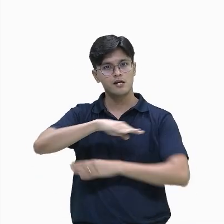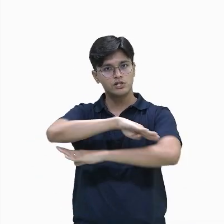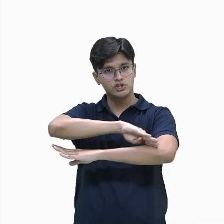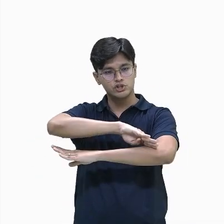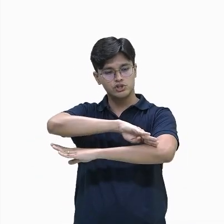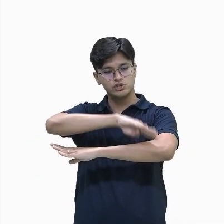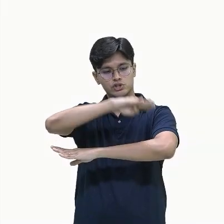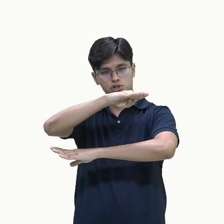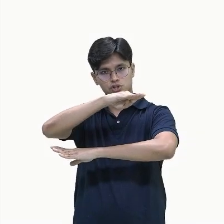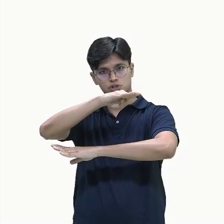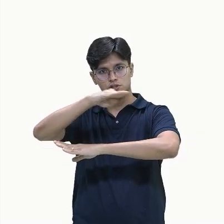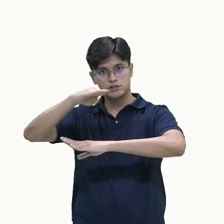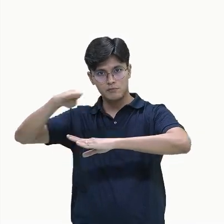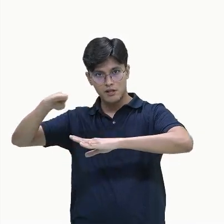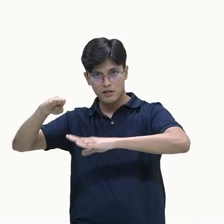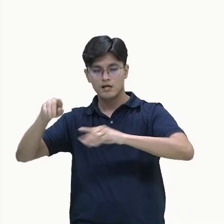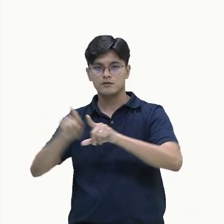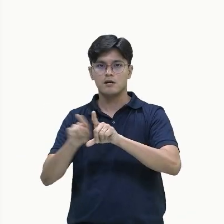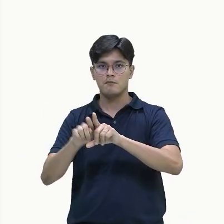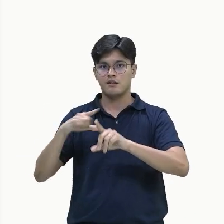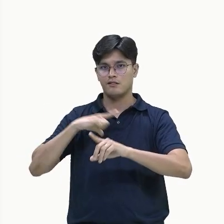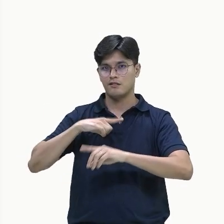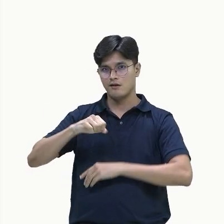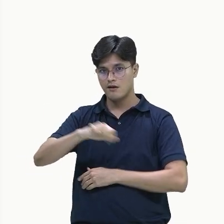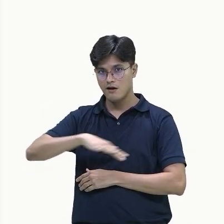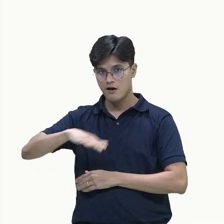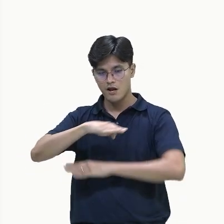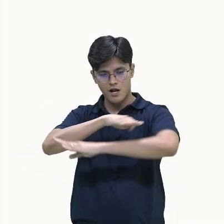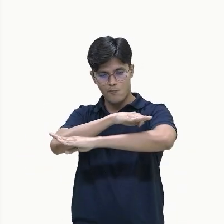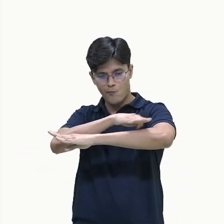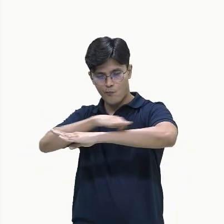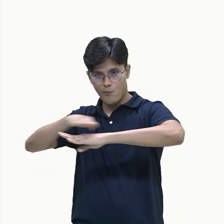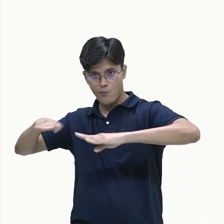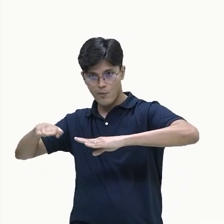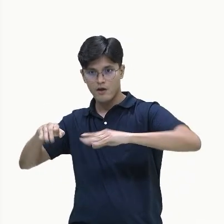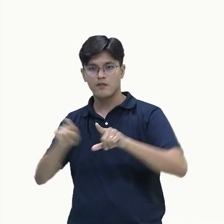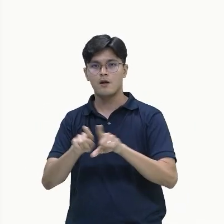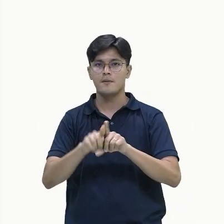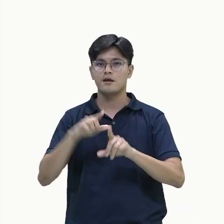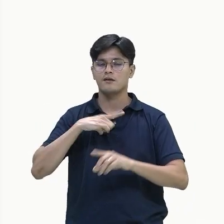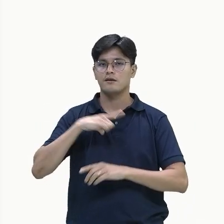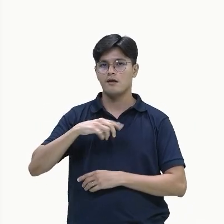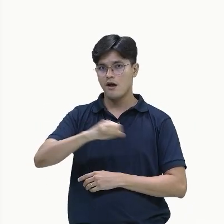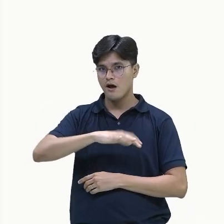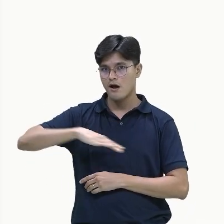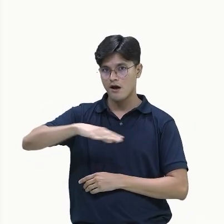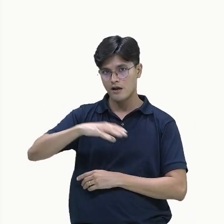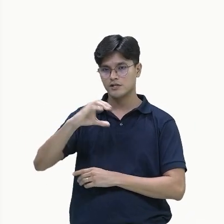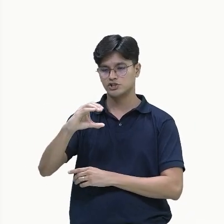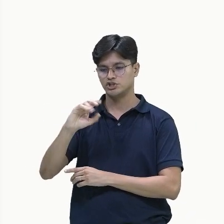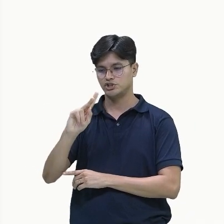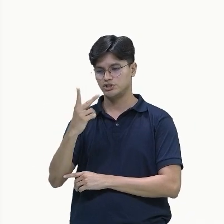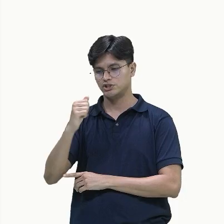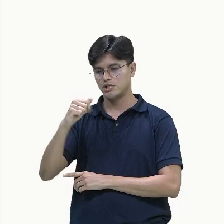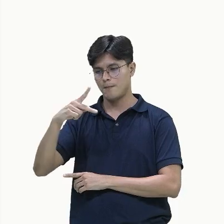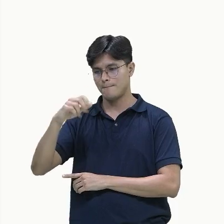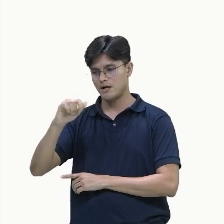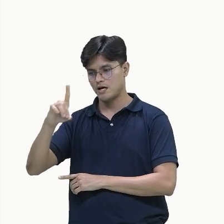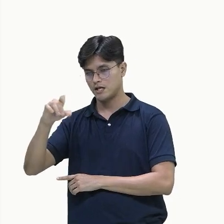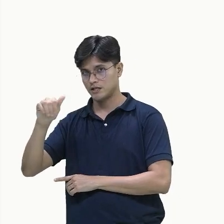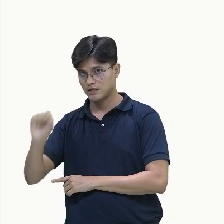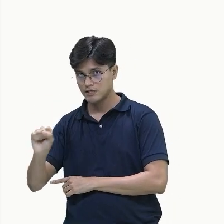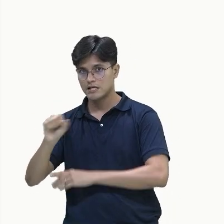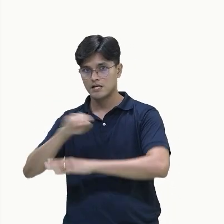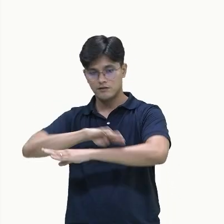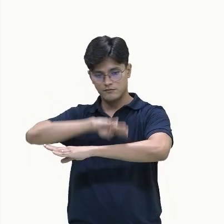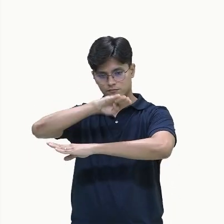áreas de planícies, vamos ter chapadas, serras. Então, é muito interessante esse mapa,